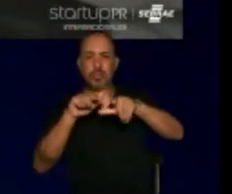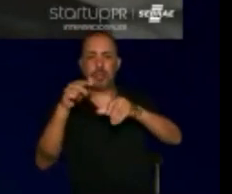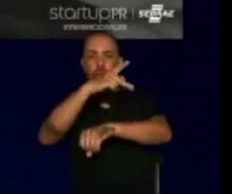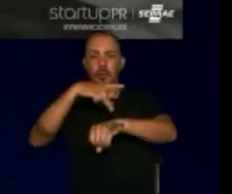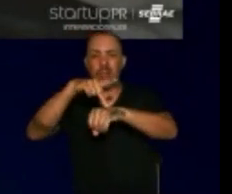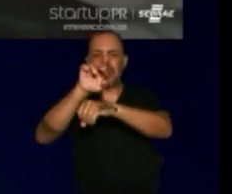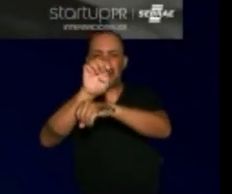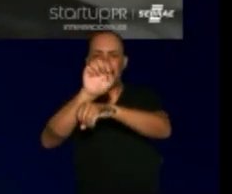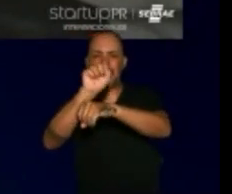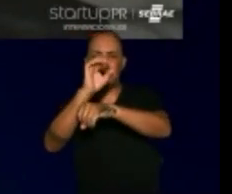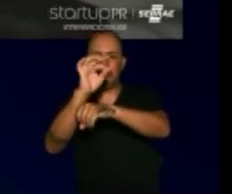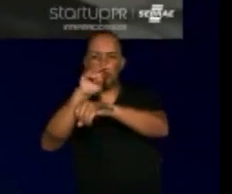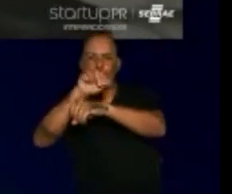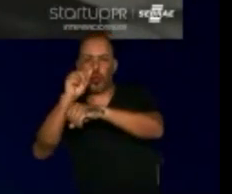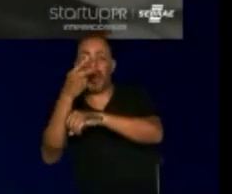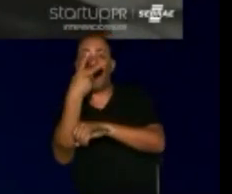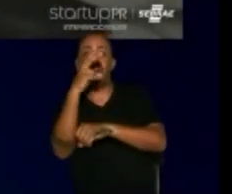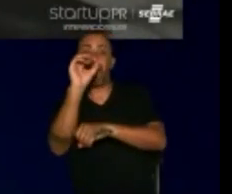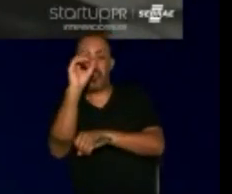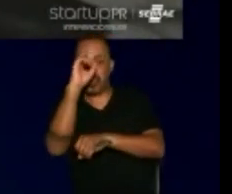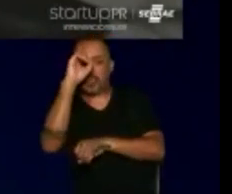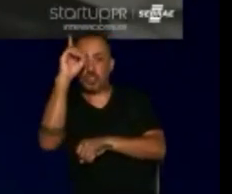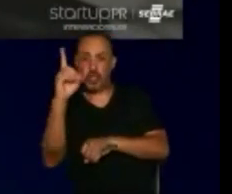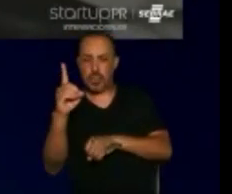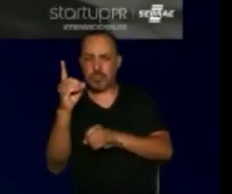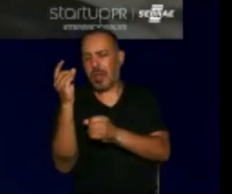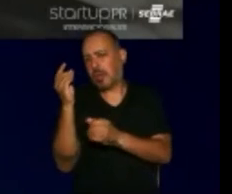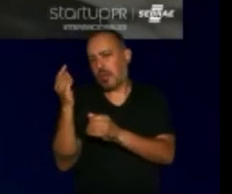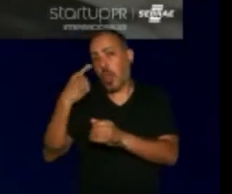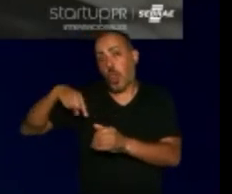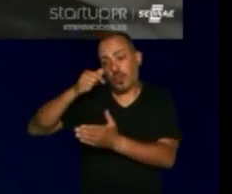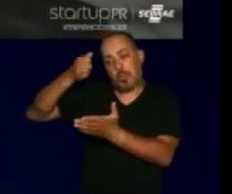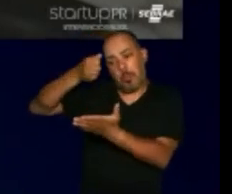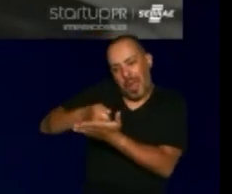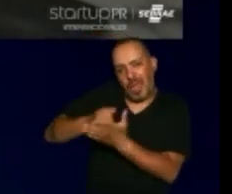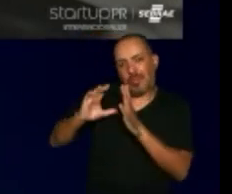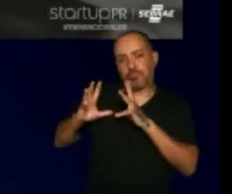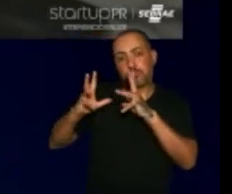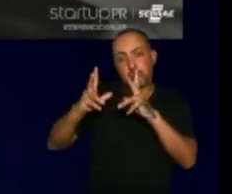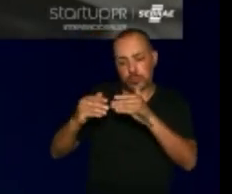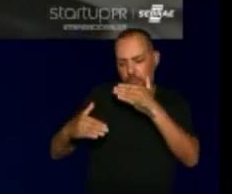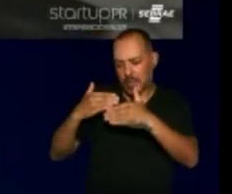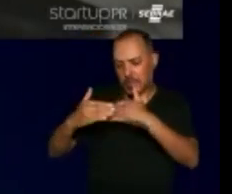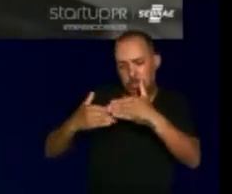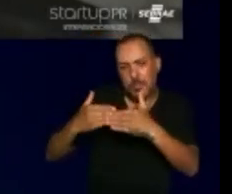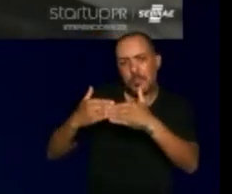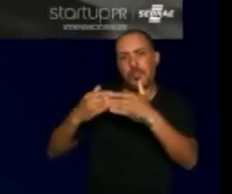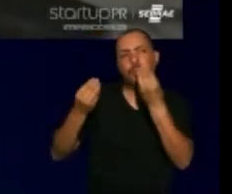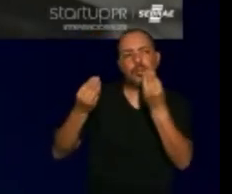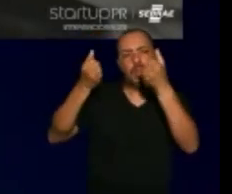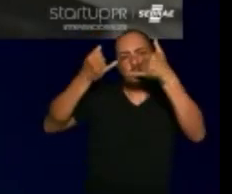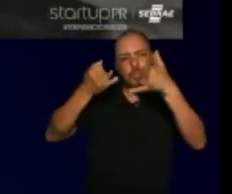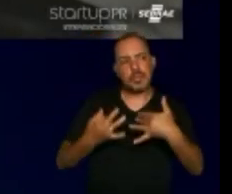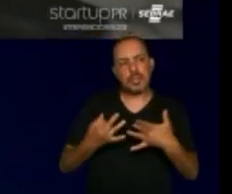dias, com todas as despesas pagas. Claro, no edital tem toda a explicação de como que vai ser esse processo, né? A apresentação do